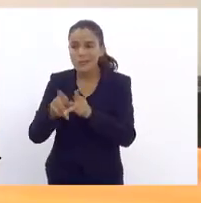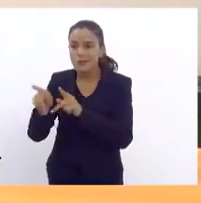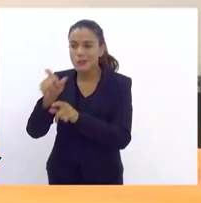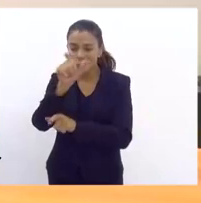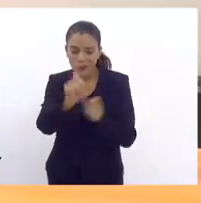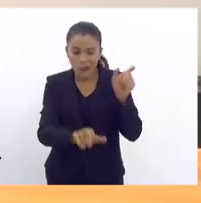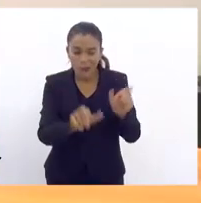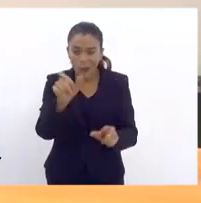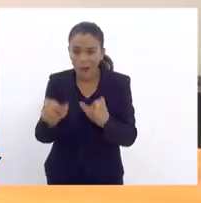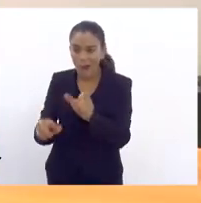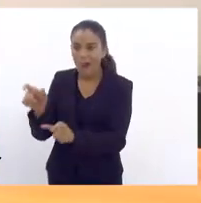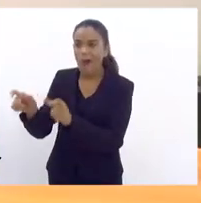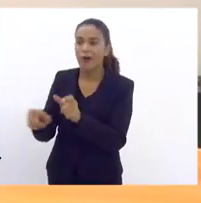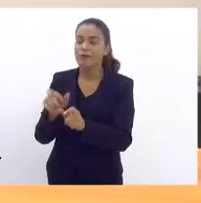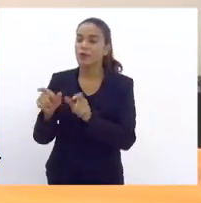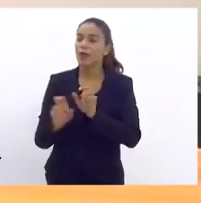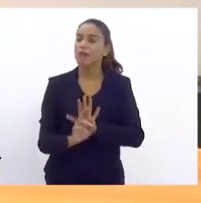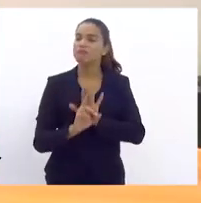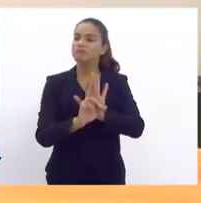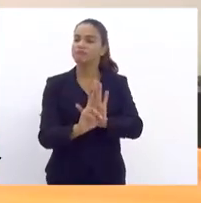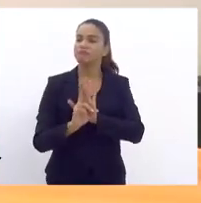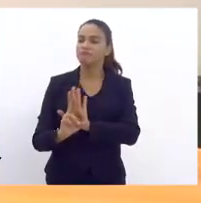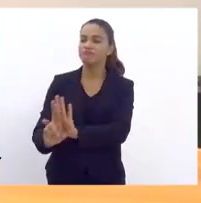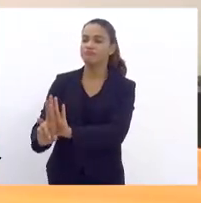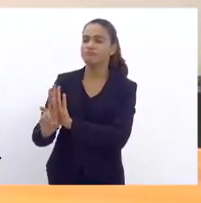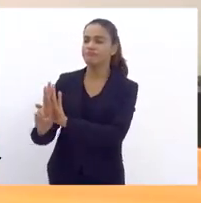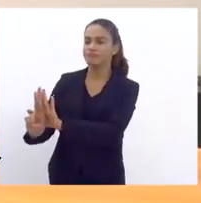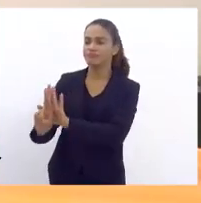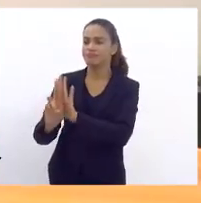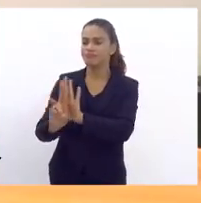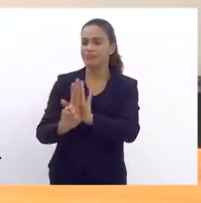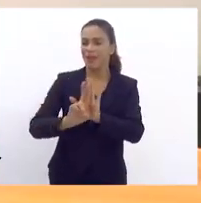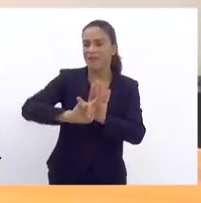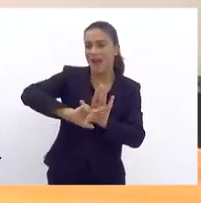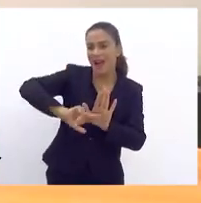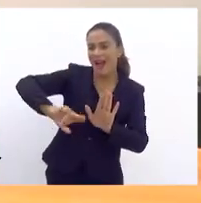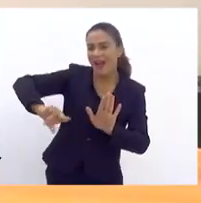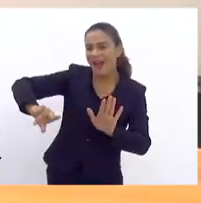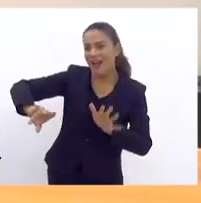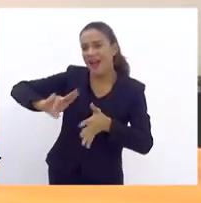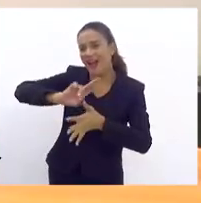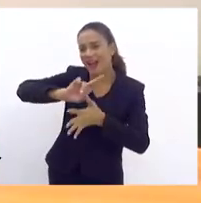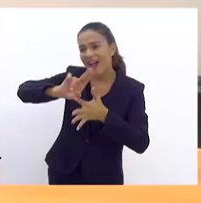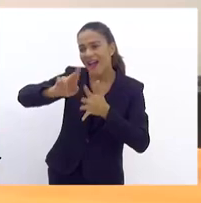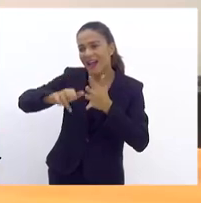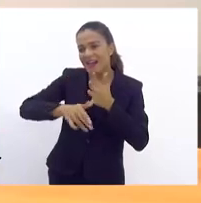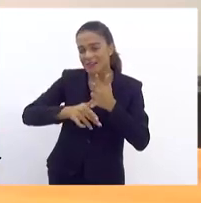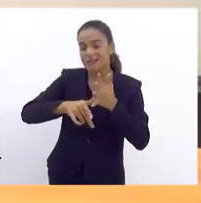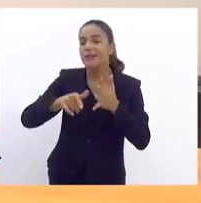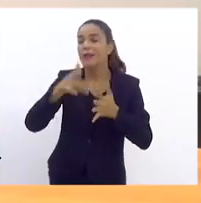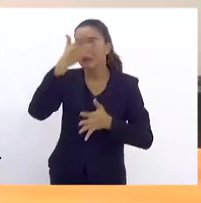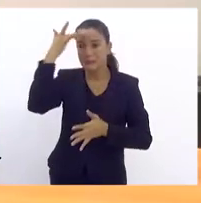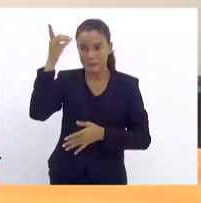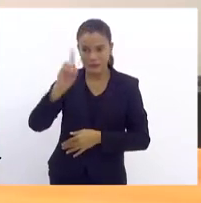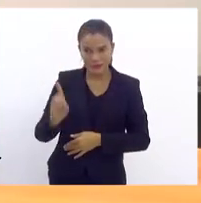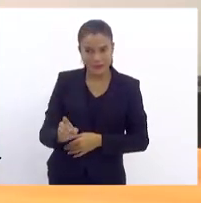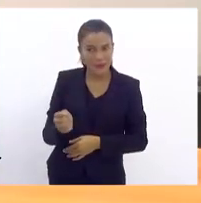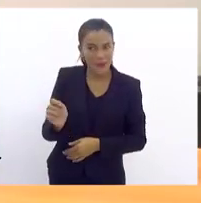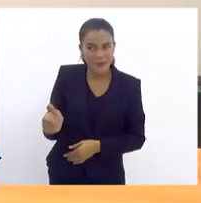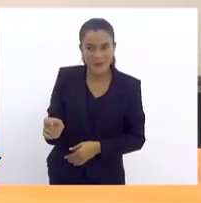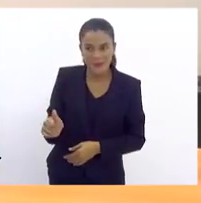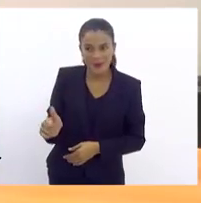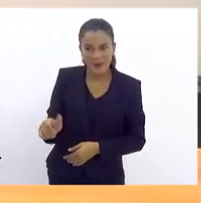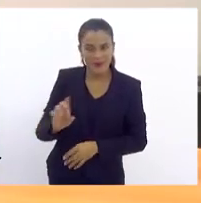vão estar ali representando os vários nichos das pessoas com deficiência Porque não são poucos